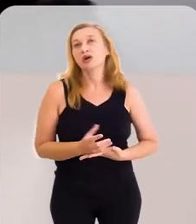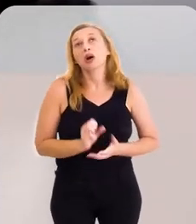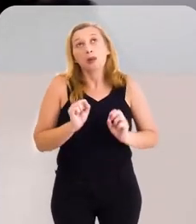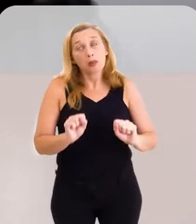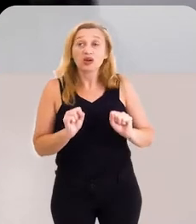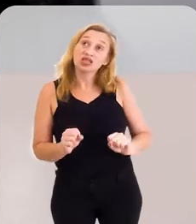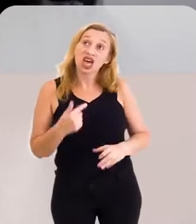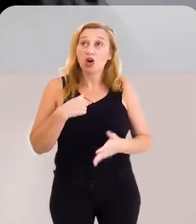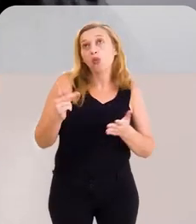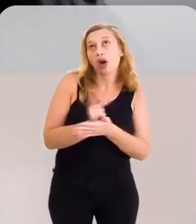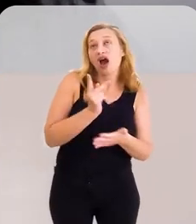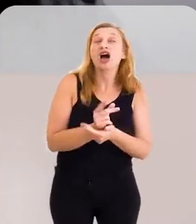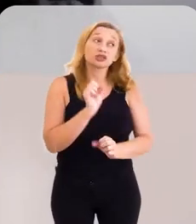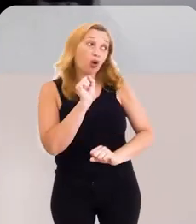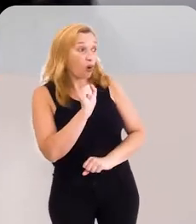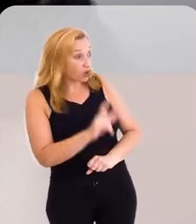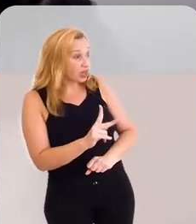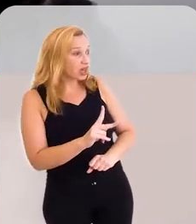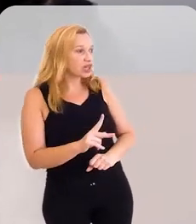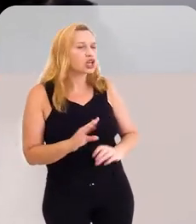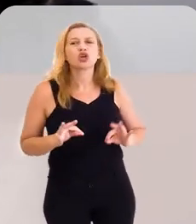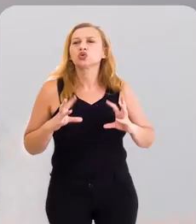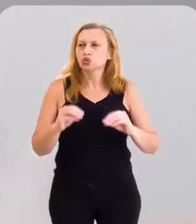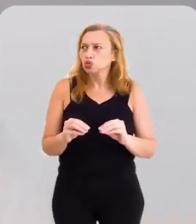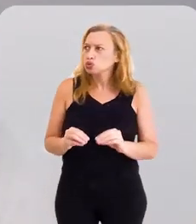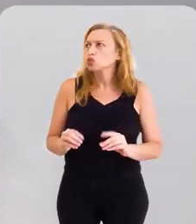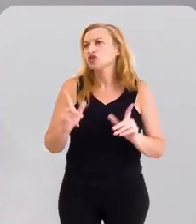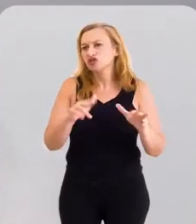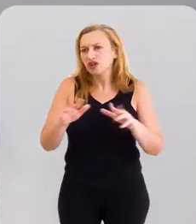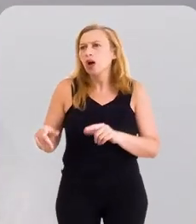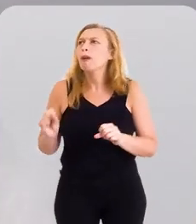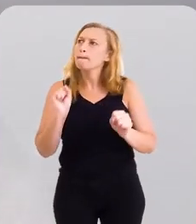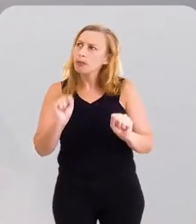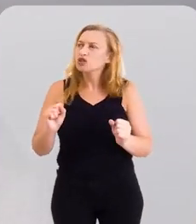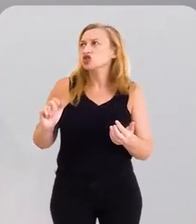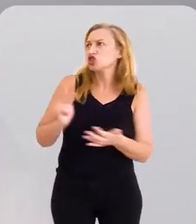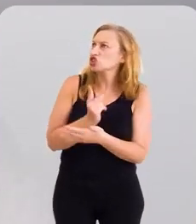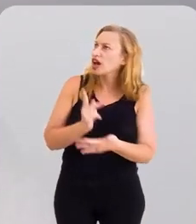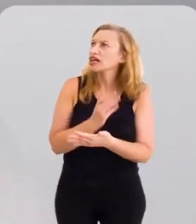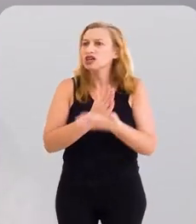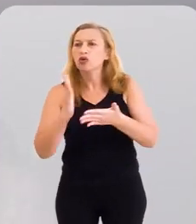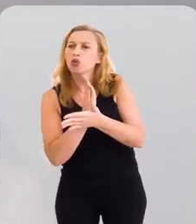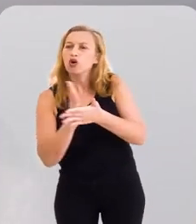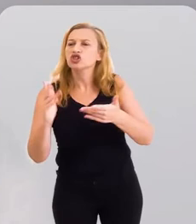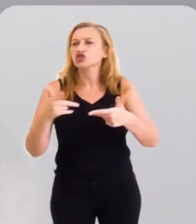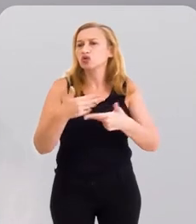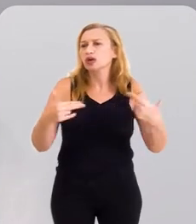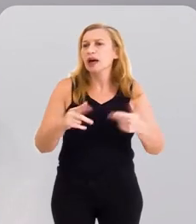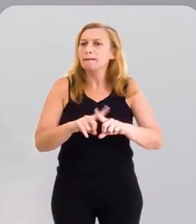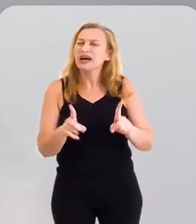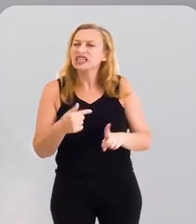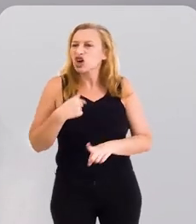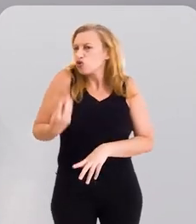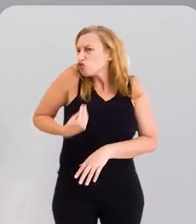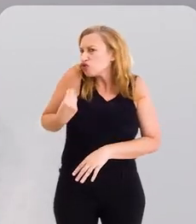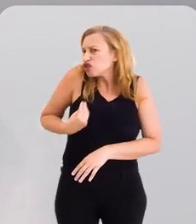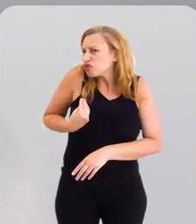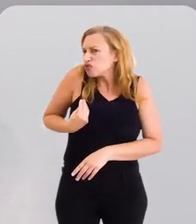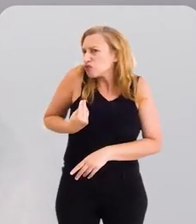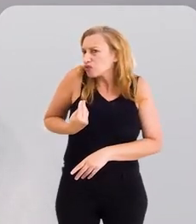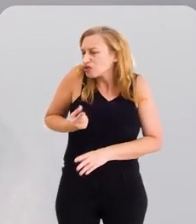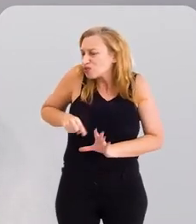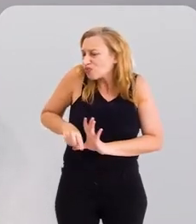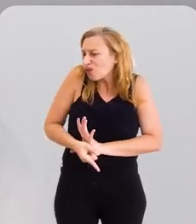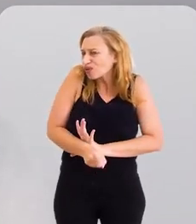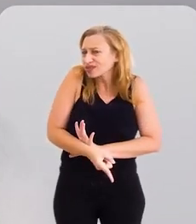gente. Olha, pode ser que esteja errado, pode, porque tudo no mundo é dual, pode ser que eu esteja enganada em alguma coisa. Mas uma coisa é certa, eu